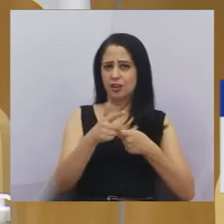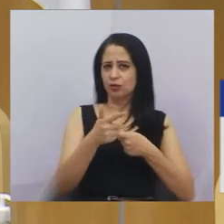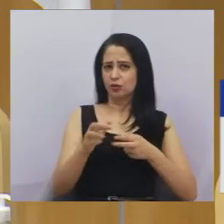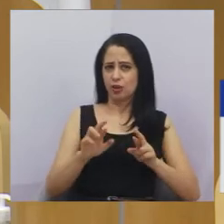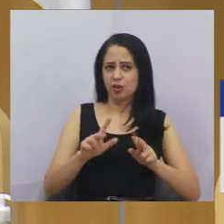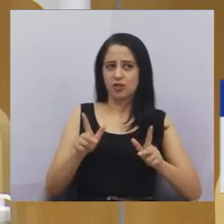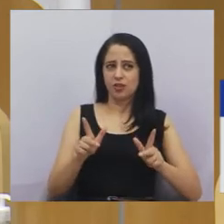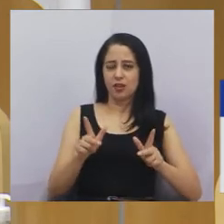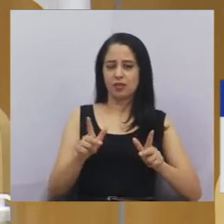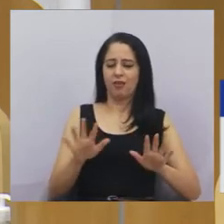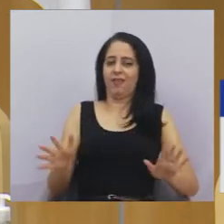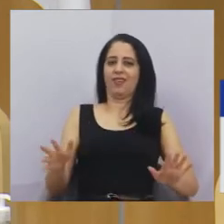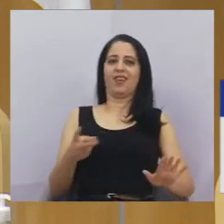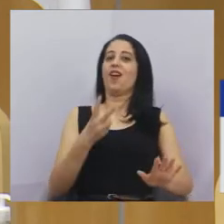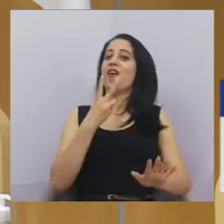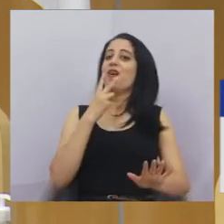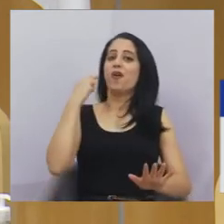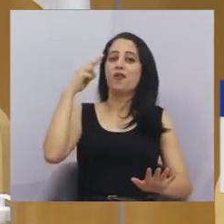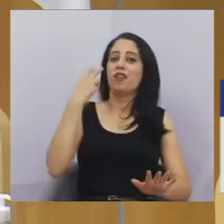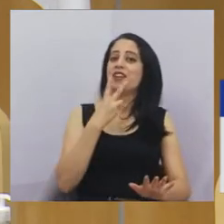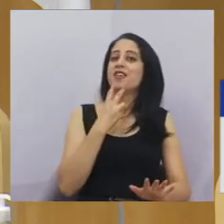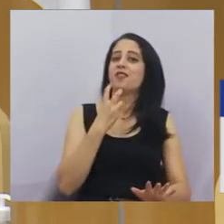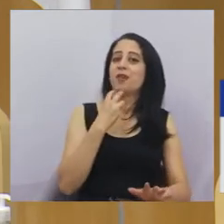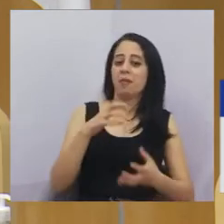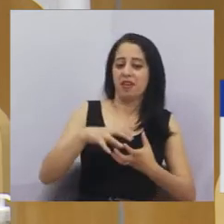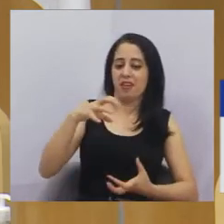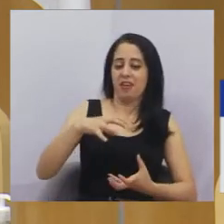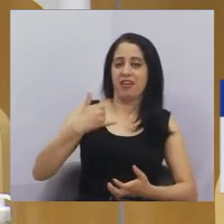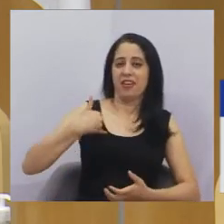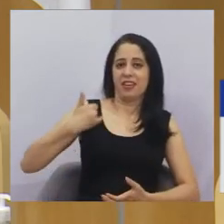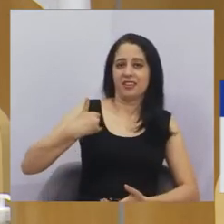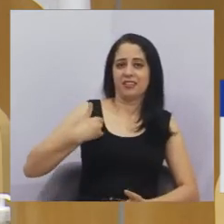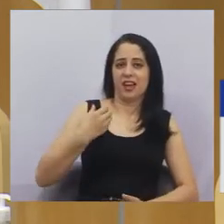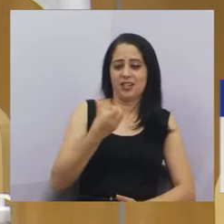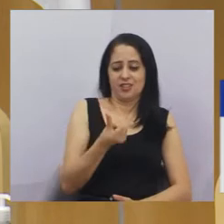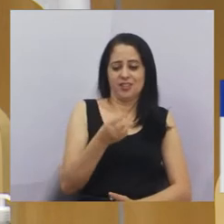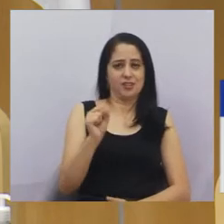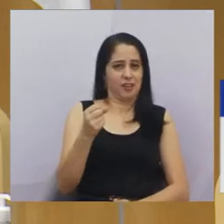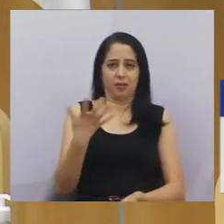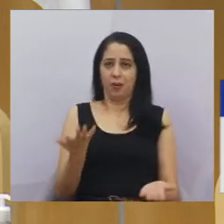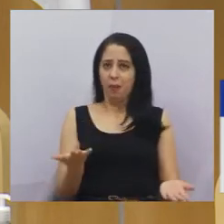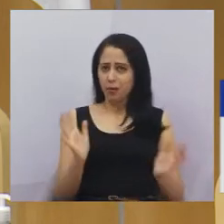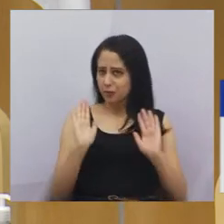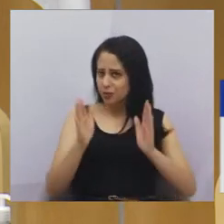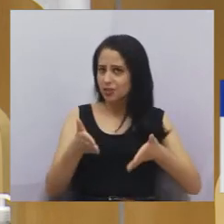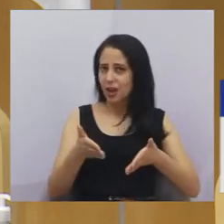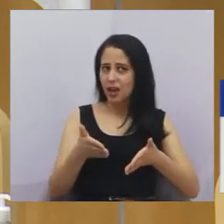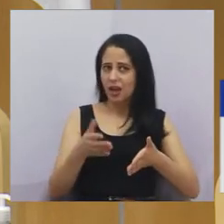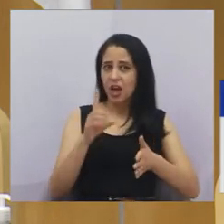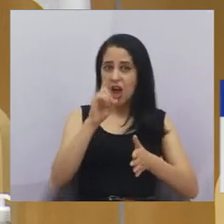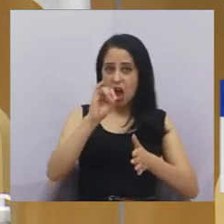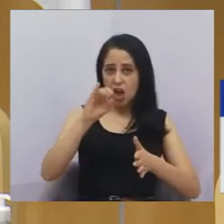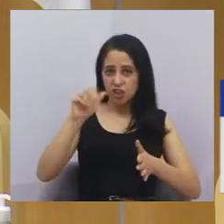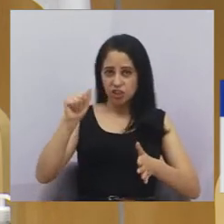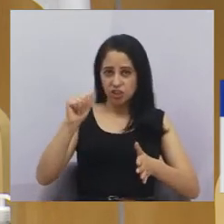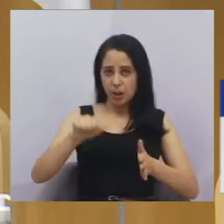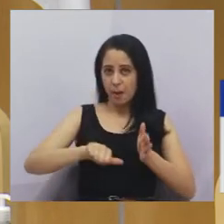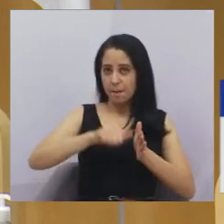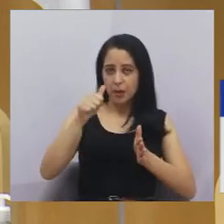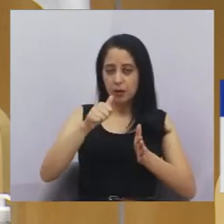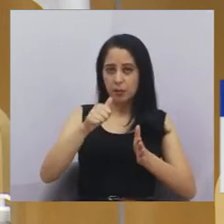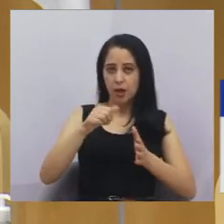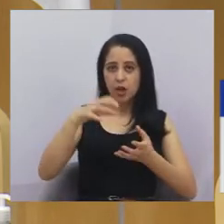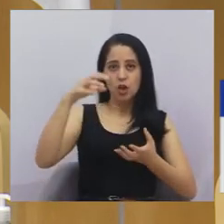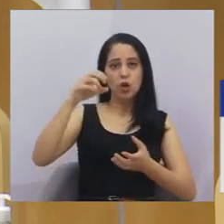vereador Valmir já está com 68 anos, idade da minha mãe. E como eu disse aqui, no dia 1º nós vamos comemorar o